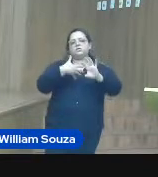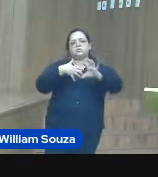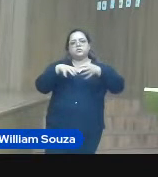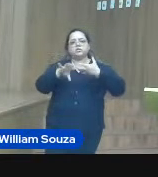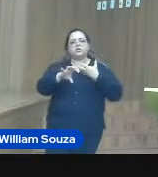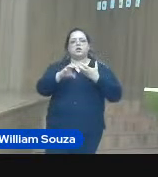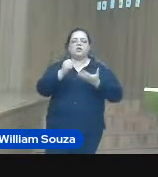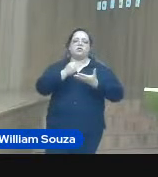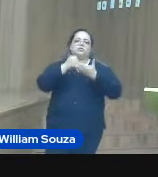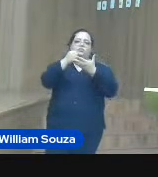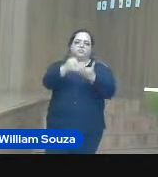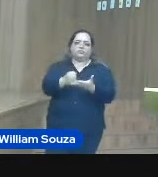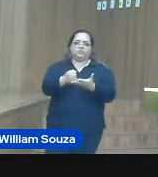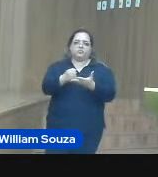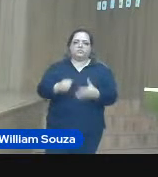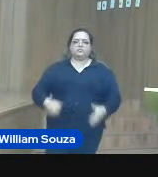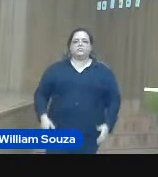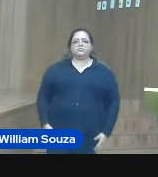colaboração.